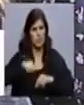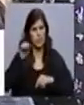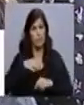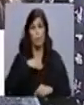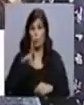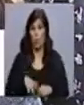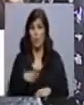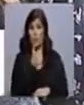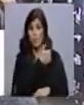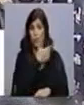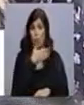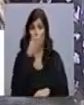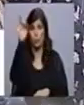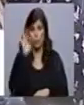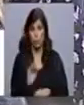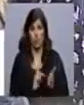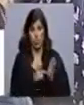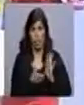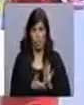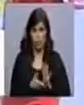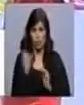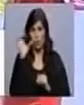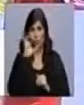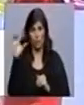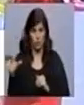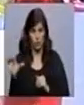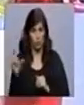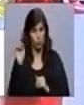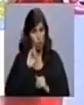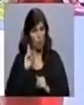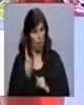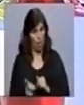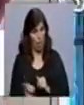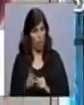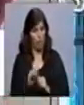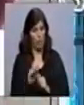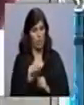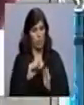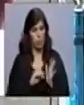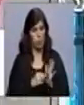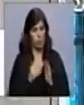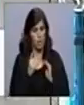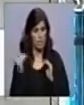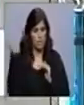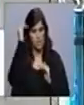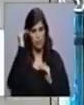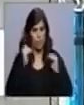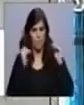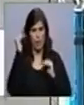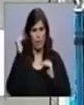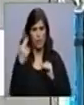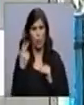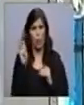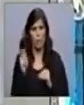Portugal, 51% dos engenheiros e cientistas são mulheres, 10 pontos acima da média da União